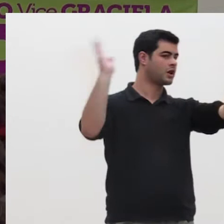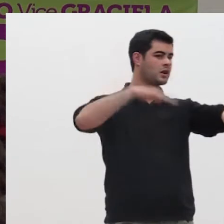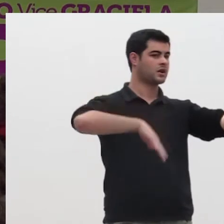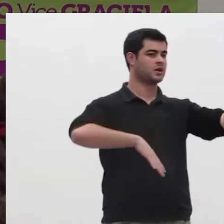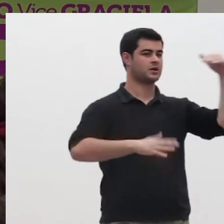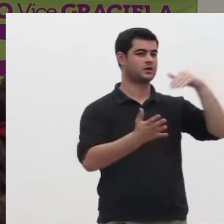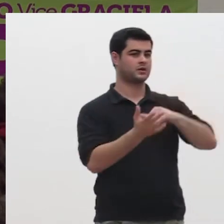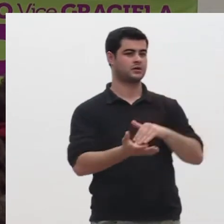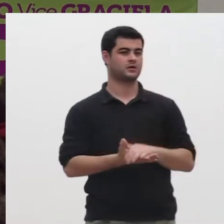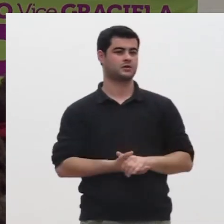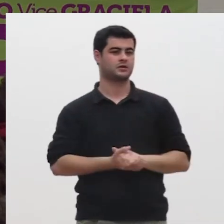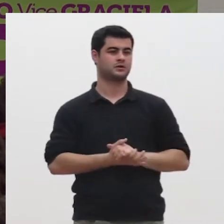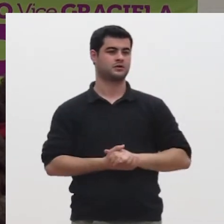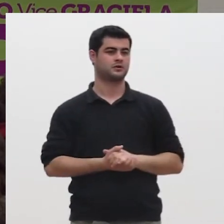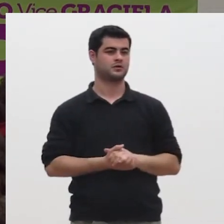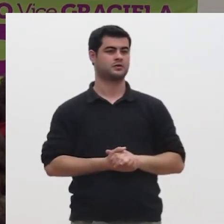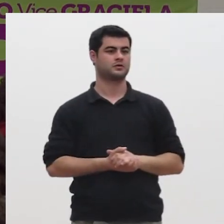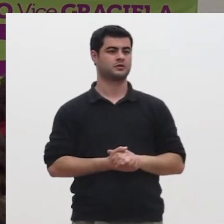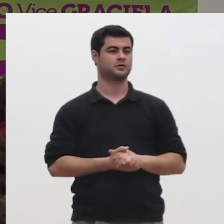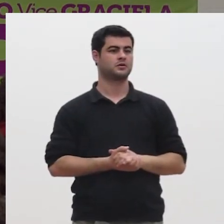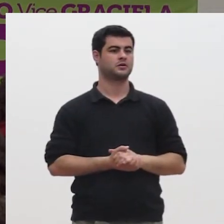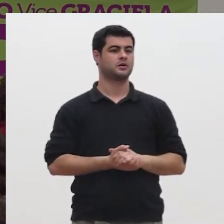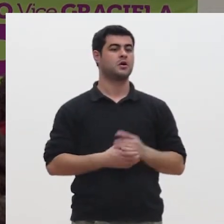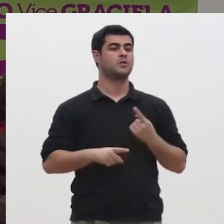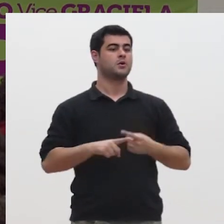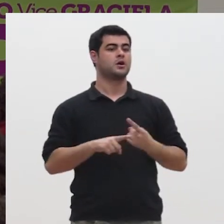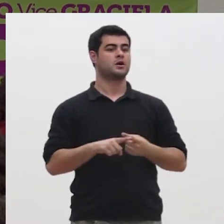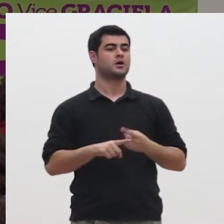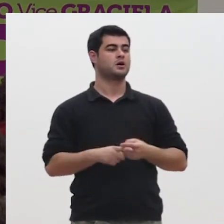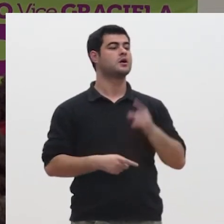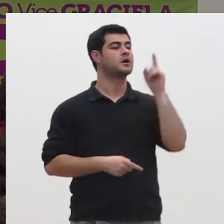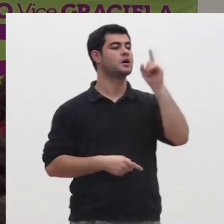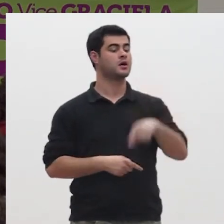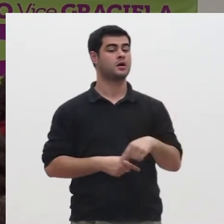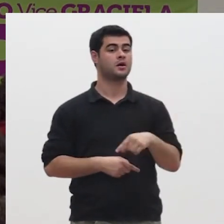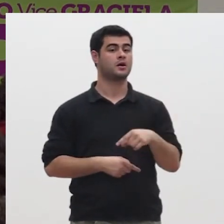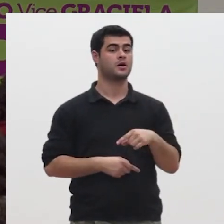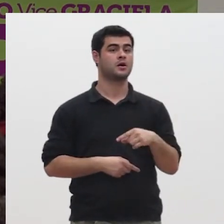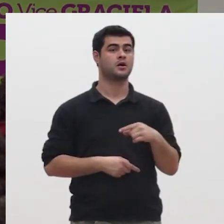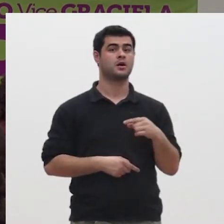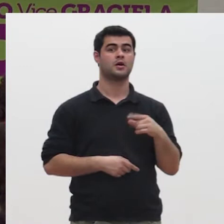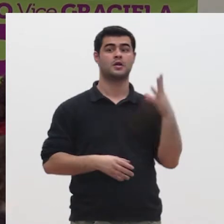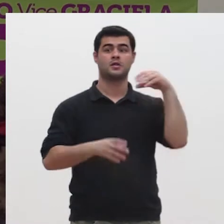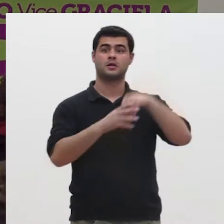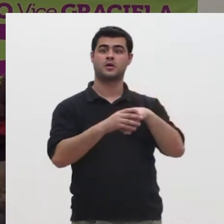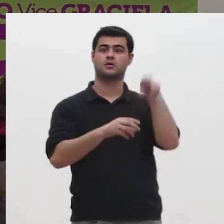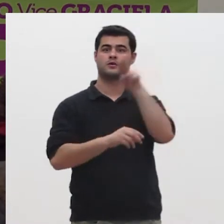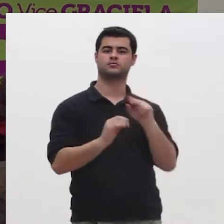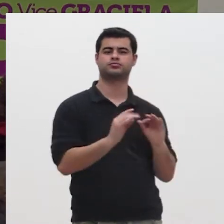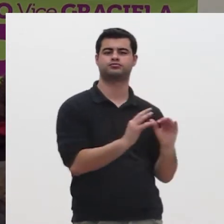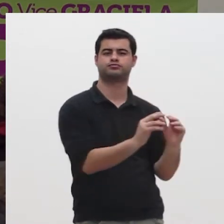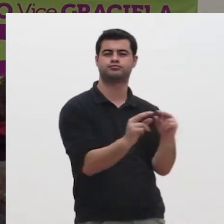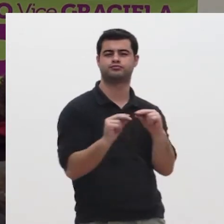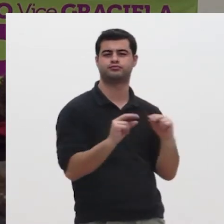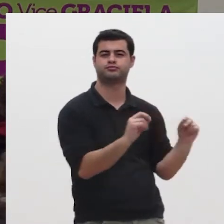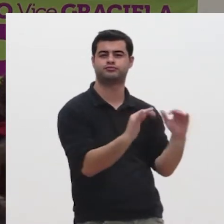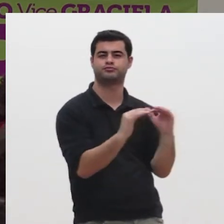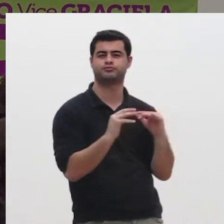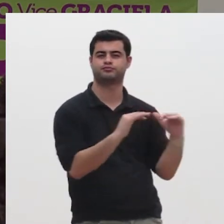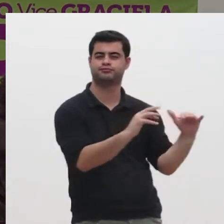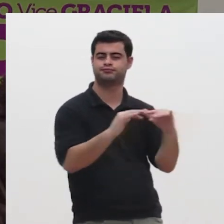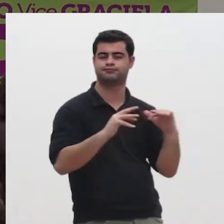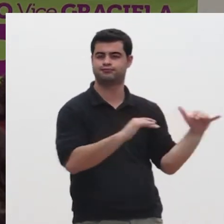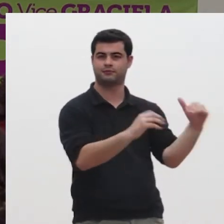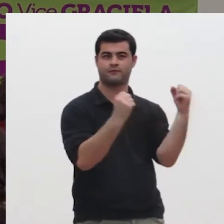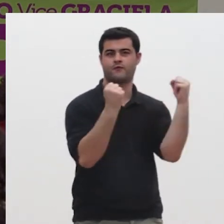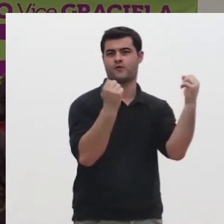né? E porque essa é uma questão que tem causado muito rumor dentro da universidade, muita boataria. Eu acho que